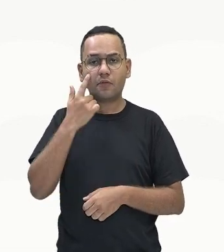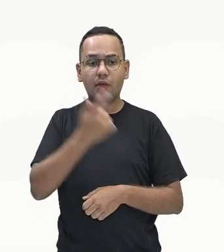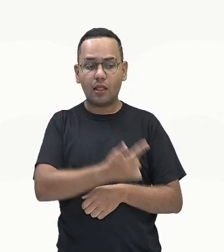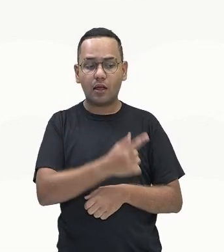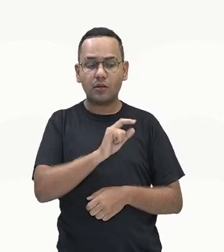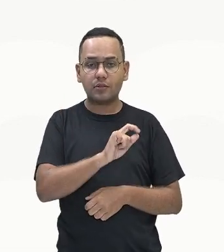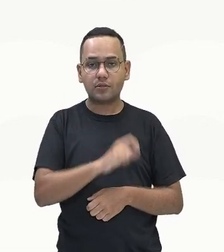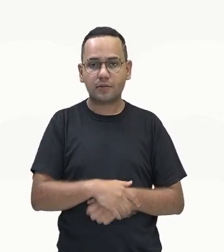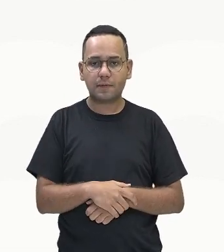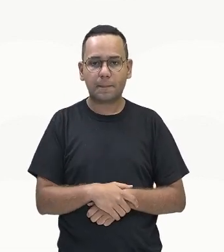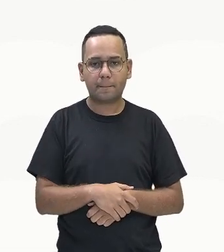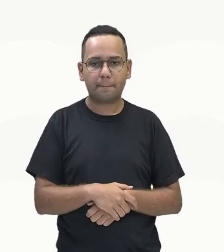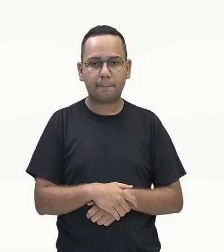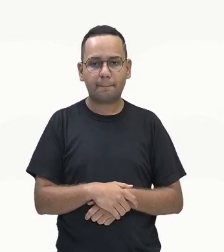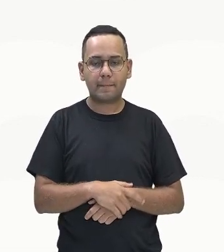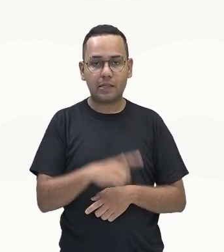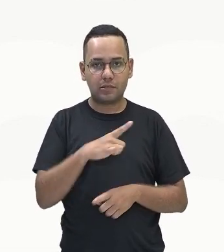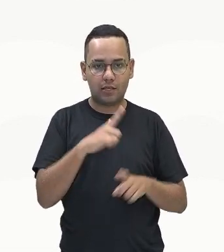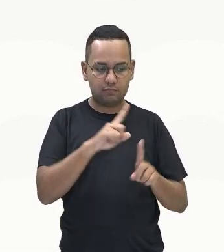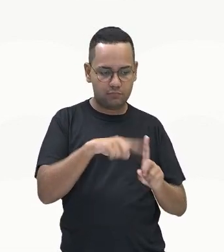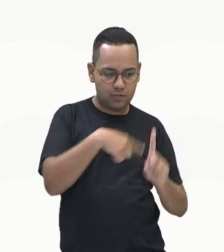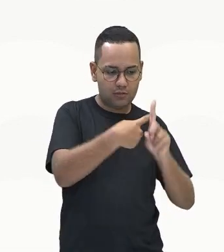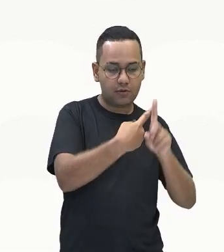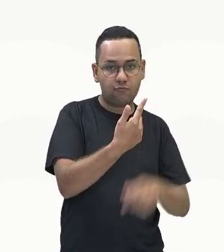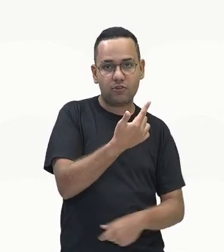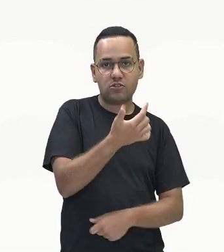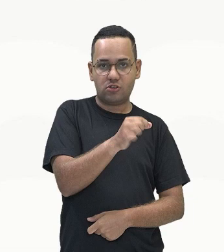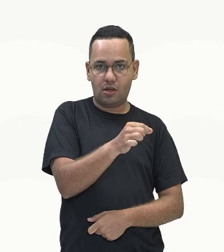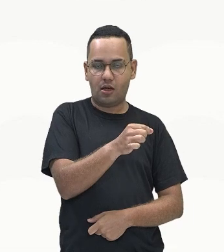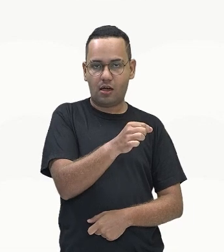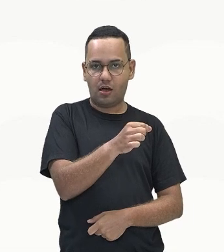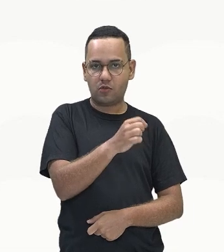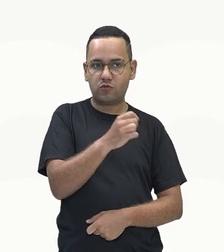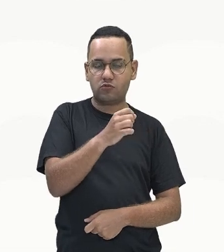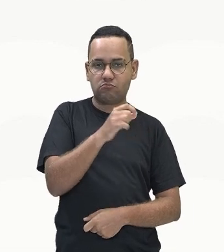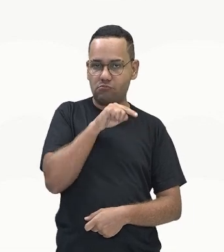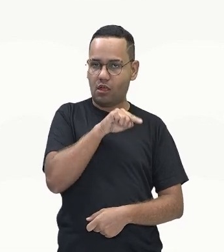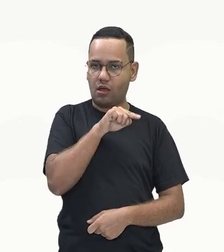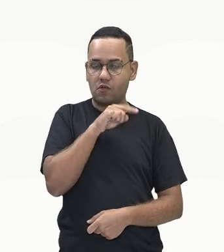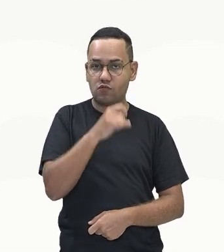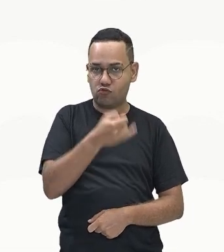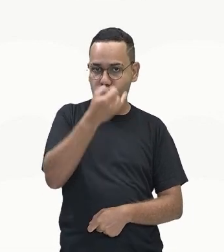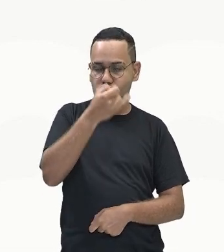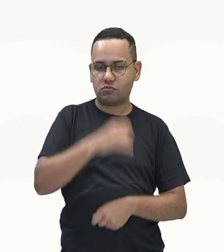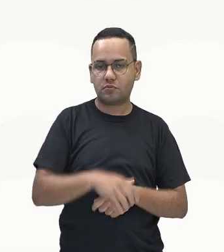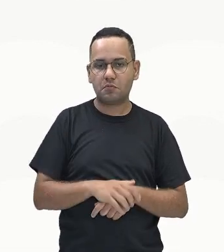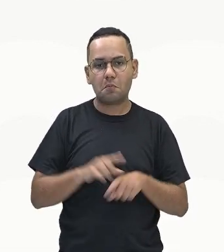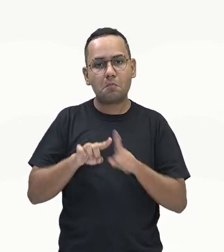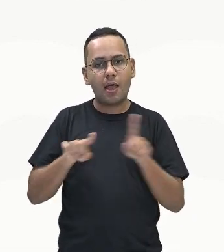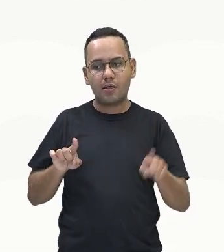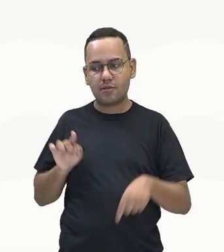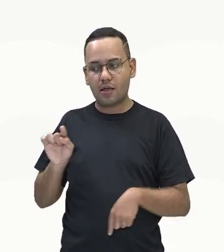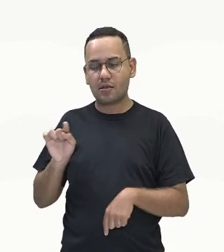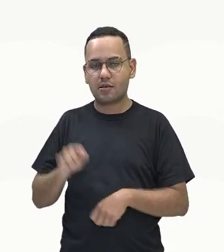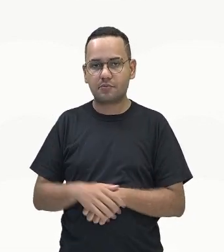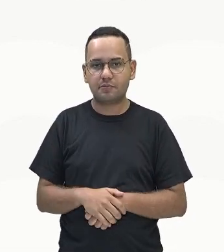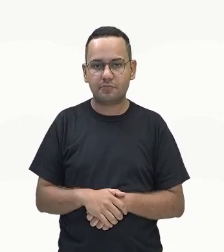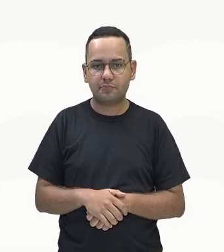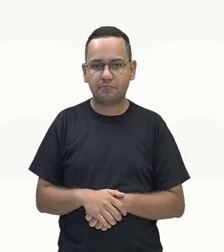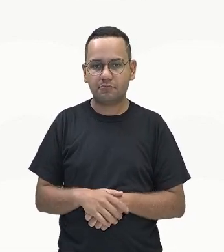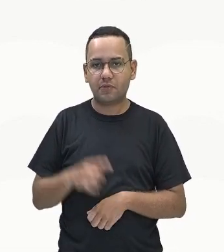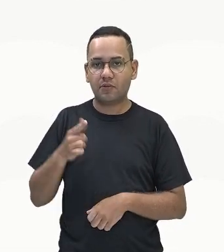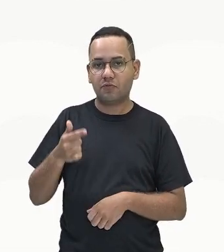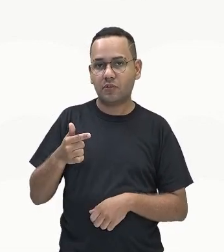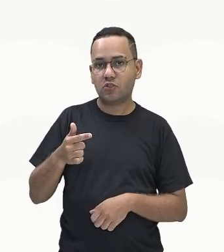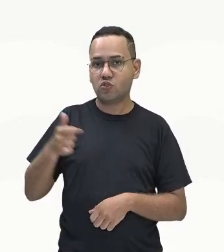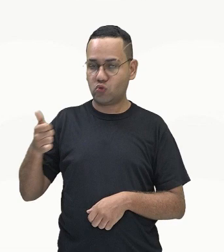tive R$20 de juros. Porém, nos juros compostos, agora eu tenho já 21,